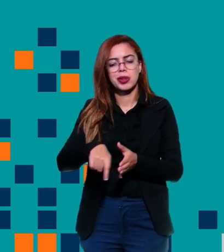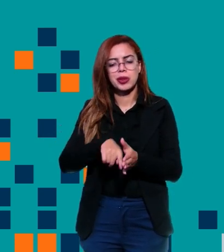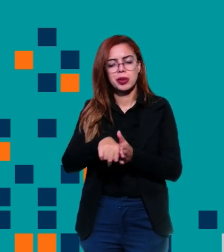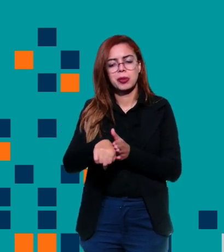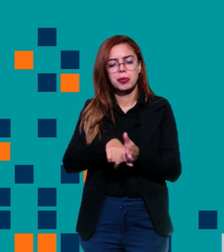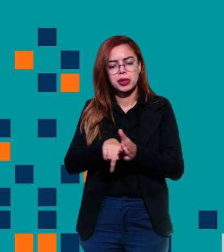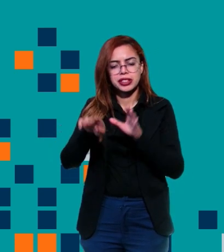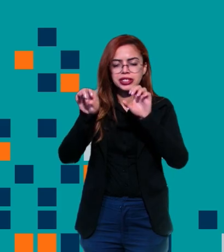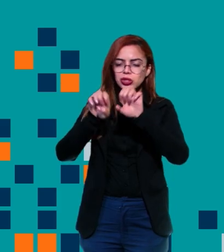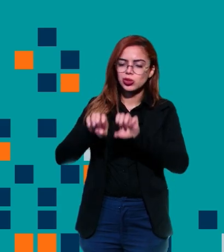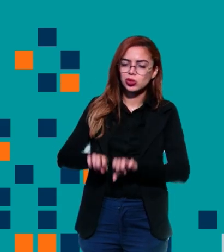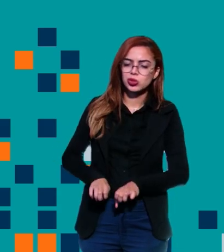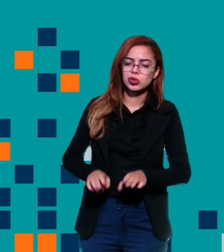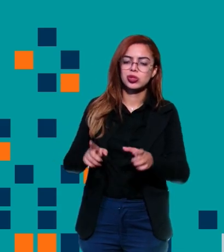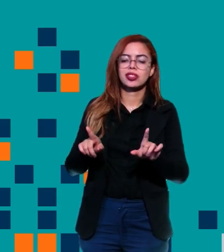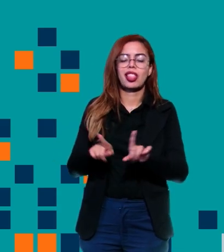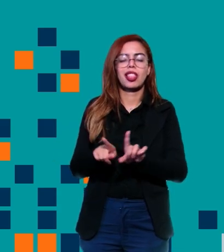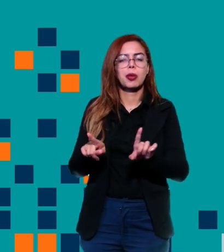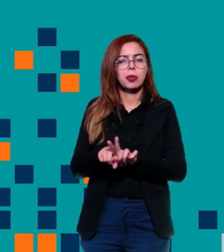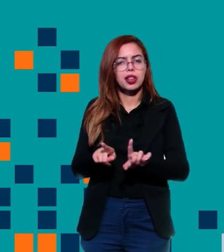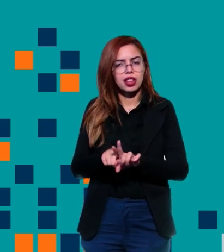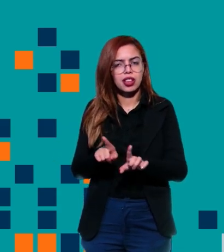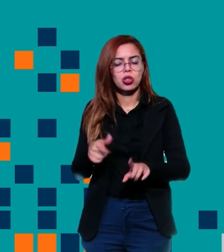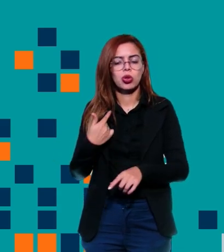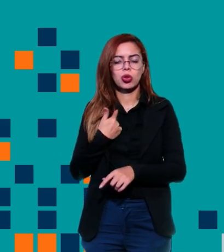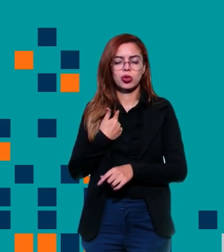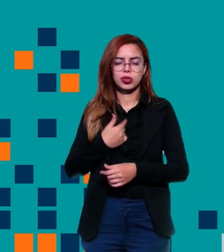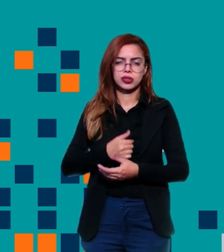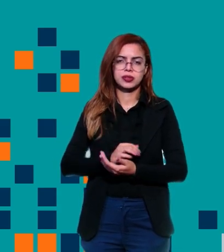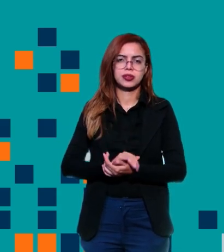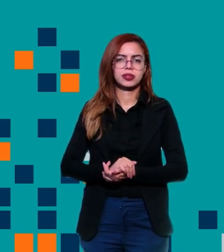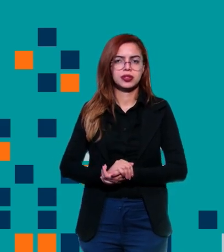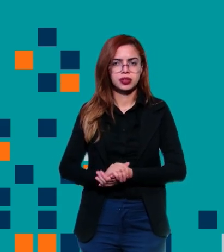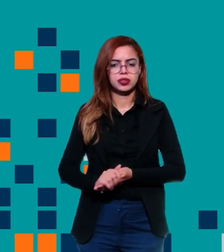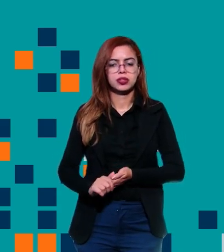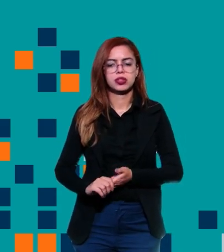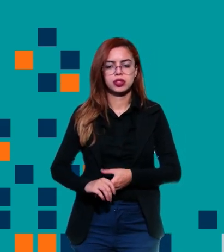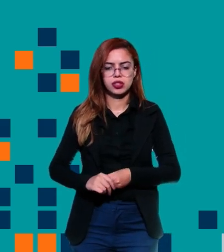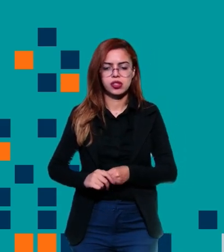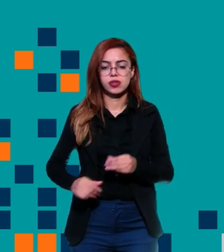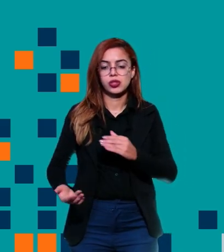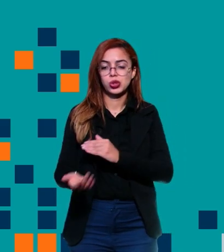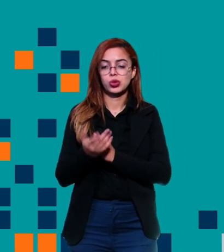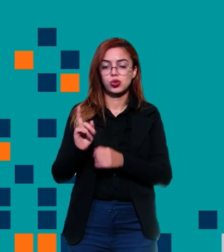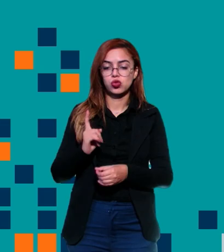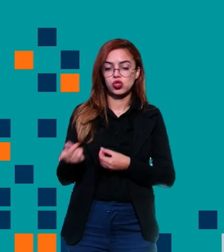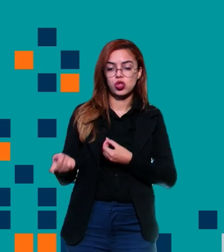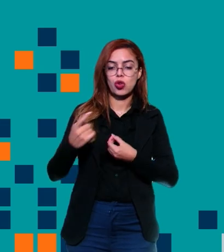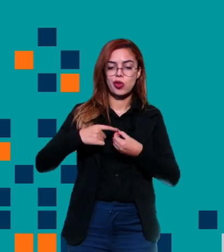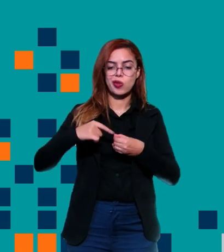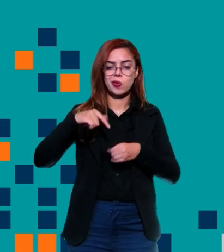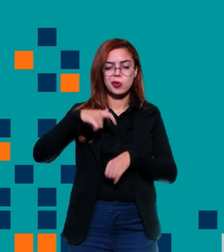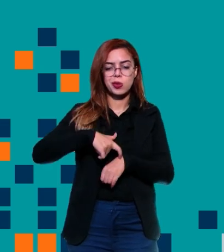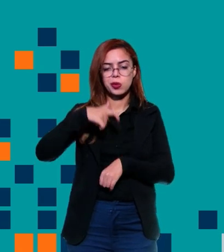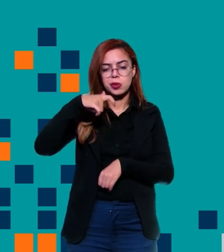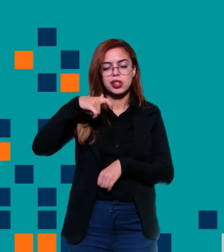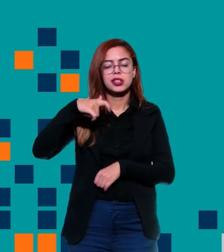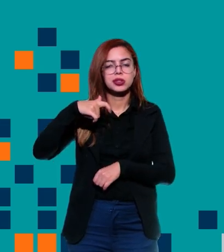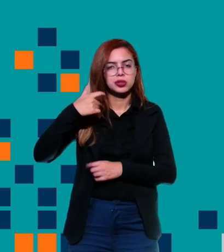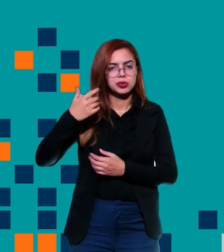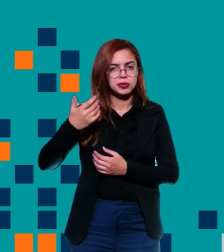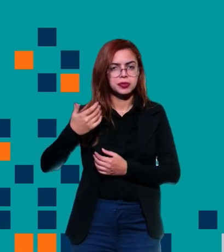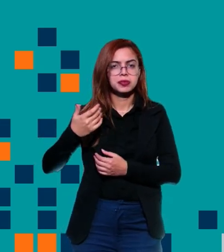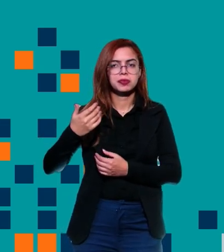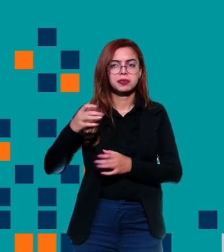de estrutura. Isso a gente, de alguma forma, ajudou a voltar o processo